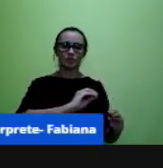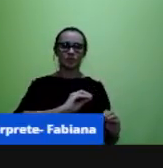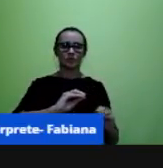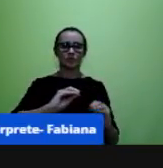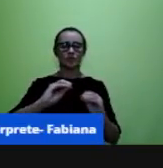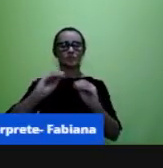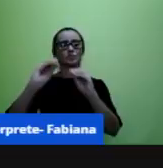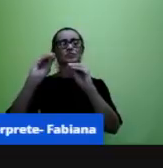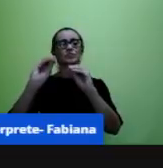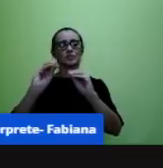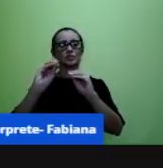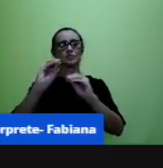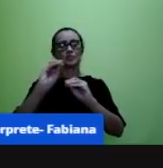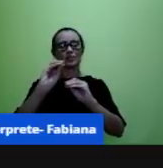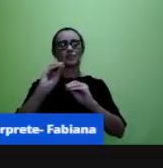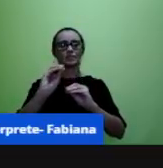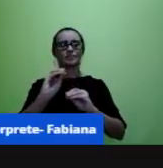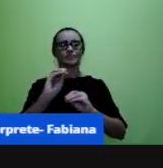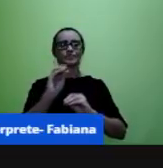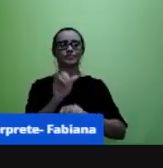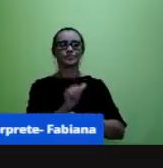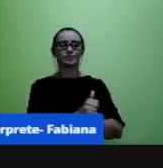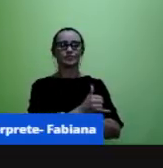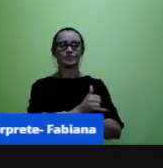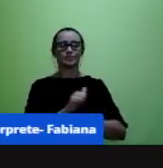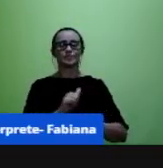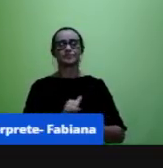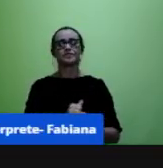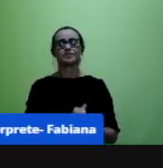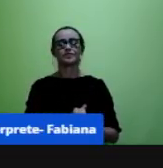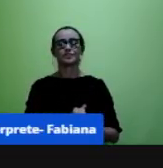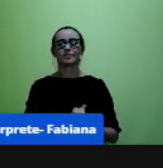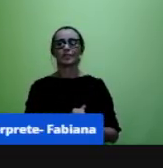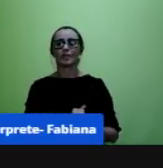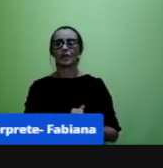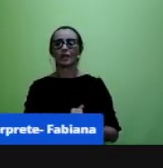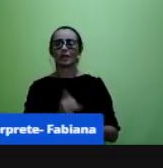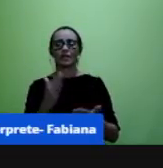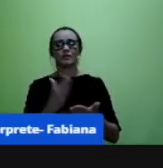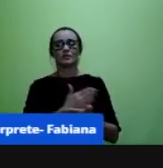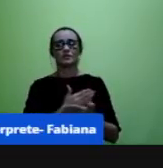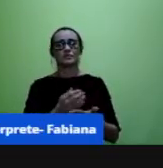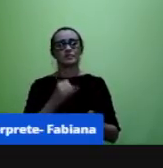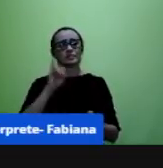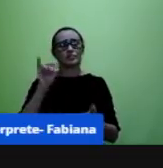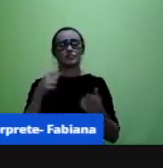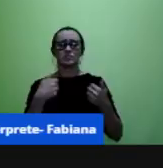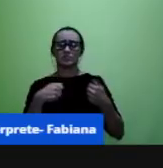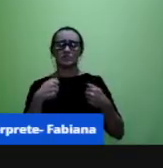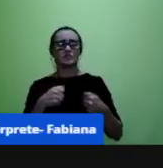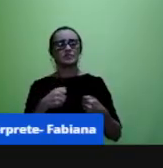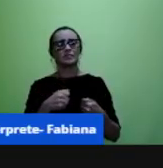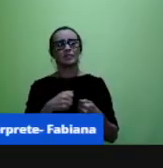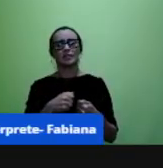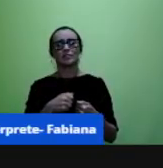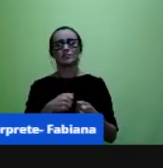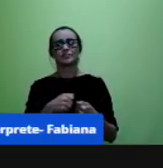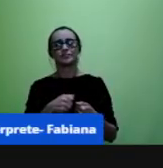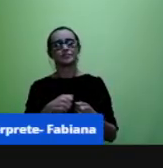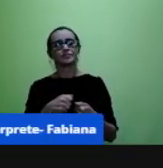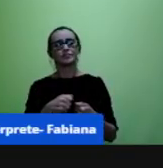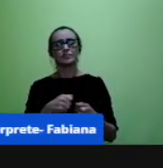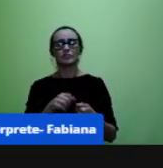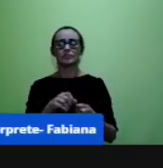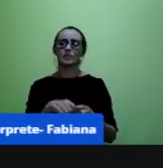tem essa comunicação. E quando, né, grande parte das vezes também eu utilizo vídeos disponíveis no meio